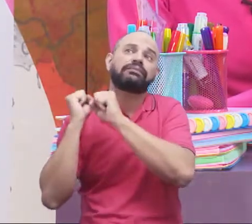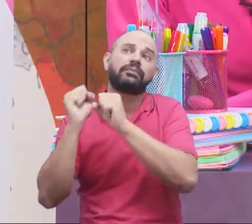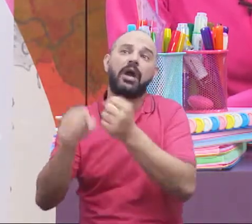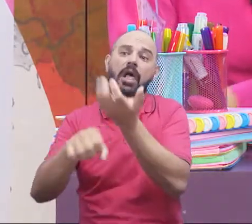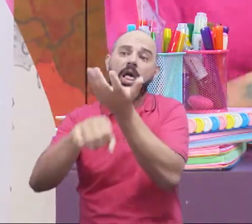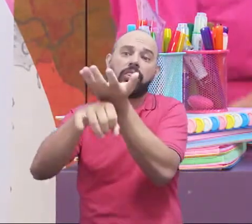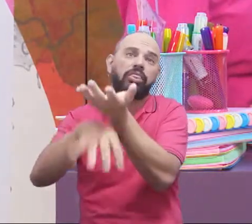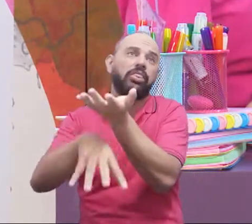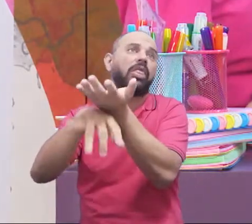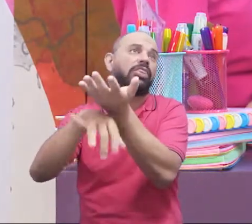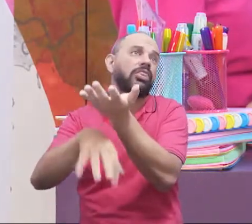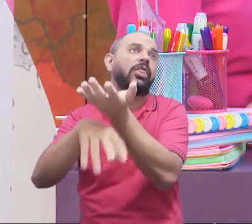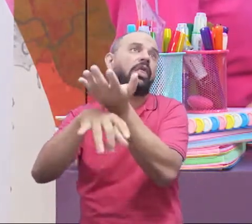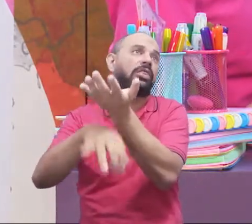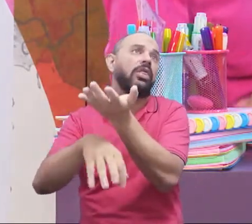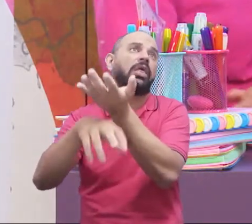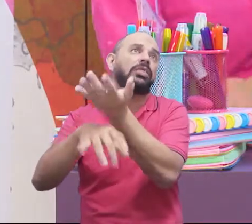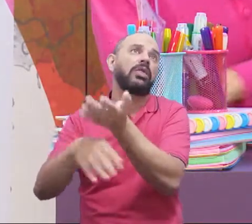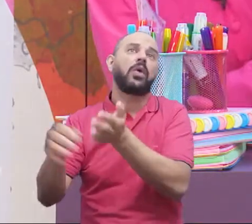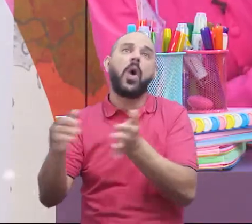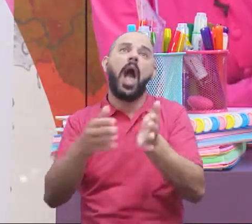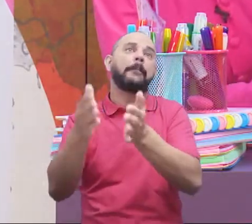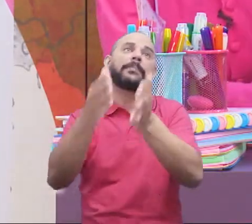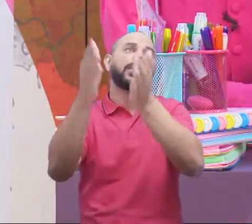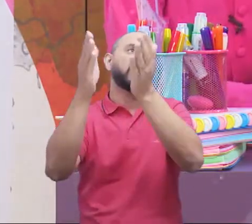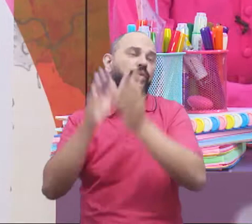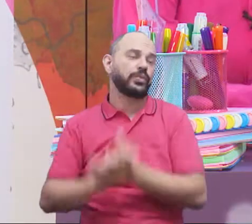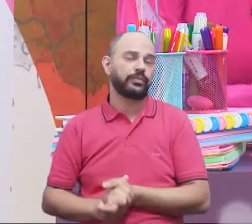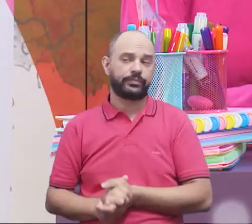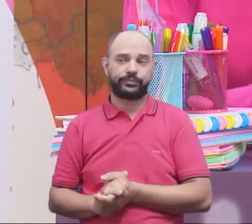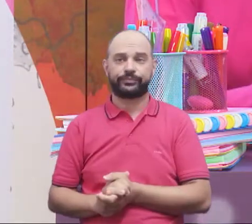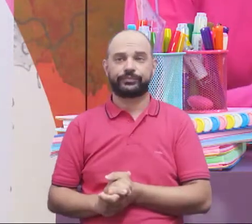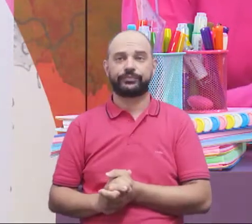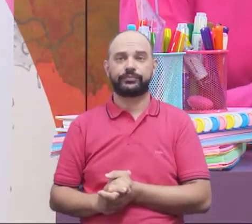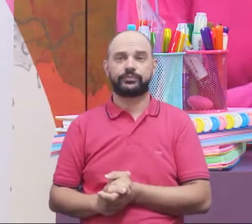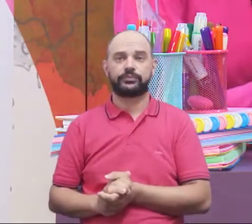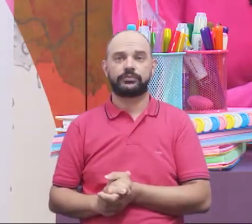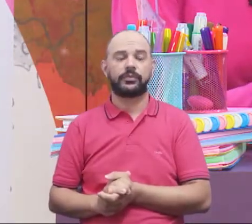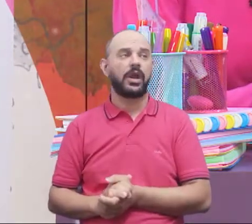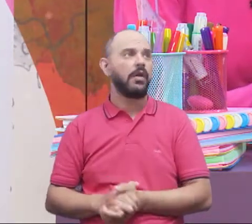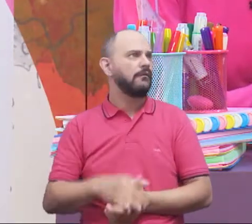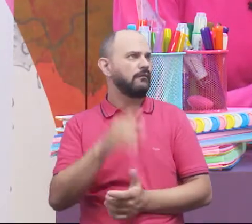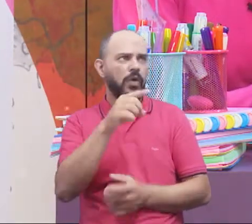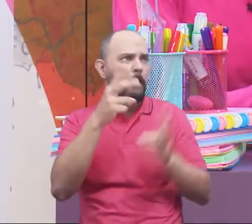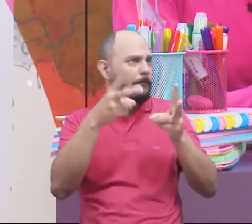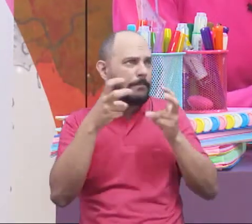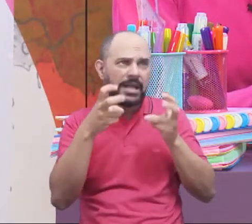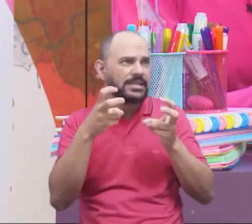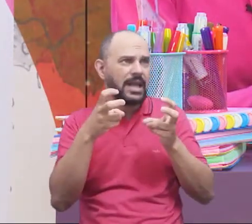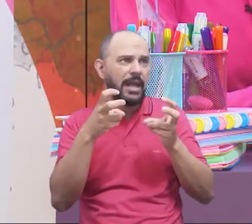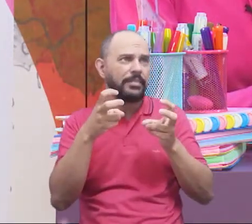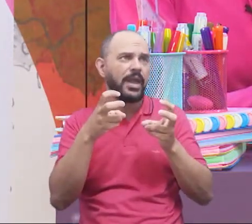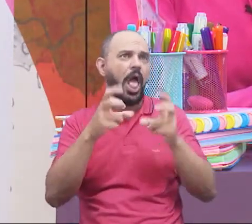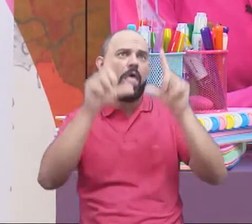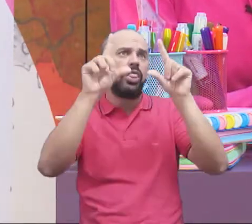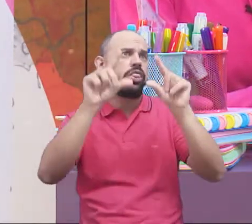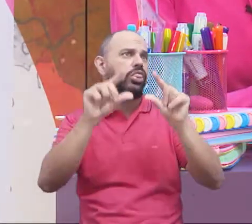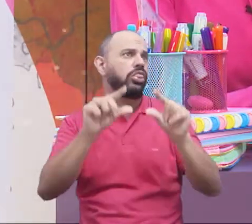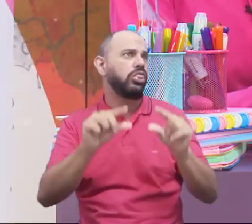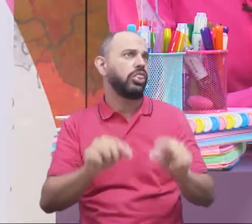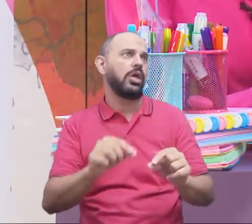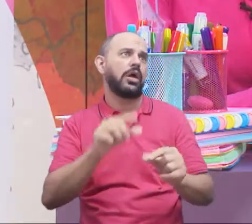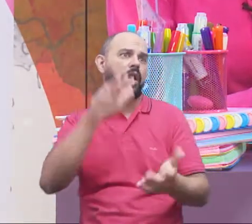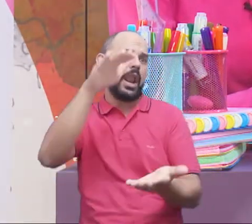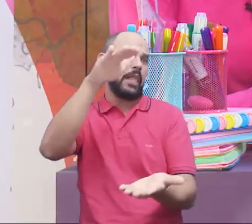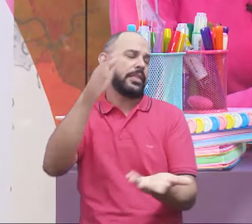assim, vazando por todo o caminho, disse o irmão mais velho. Isso mesmo, João, você não percebe que o latão chega aqui